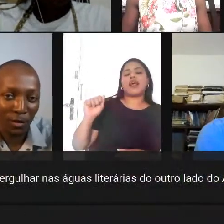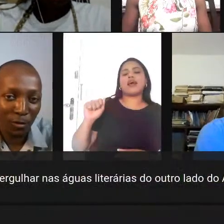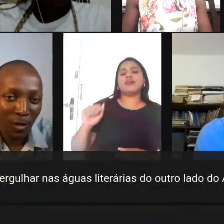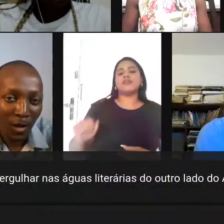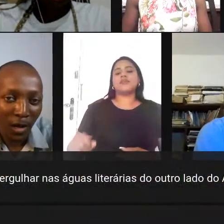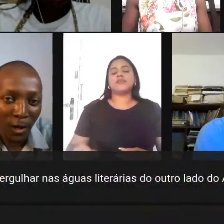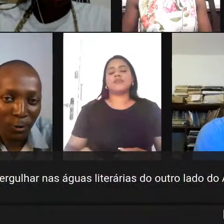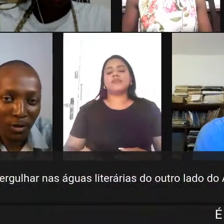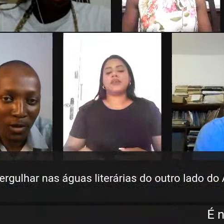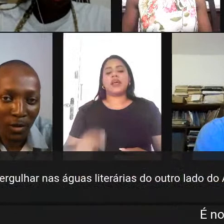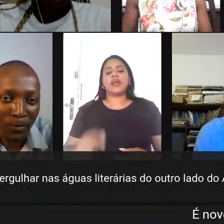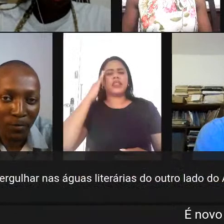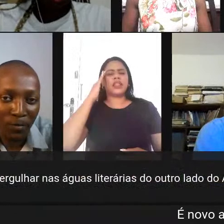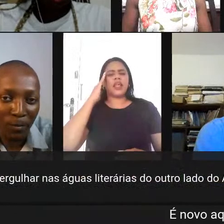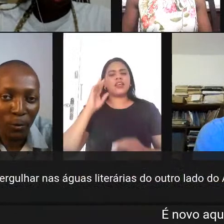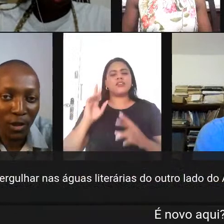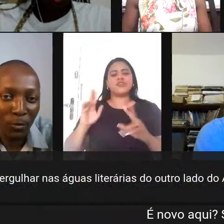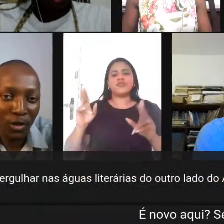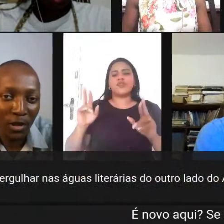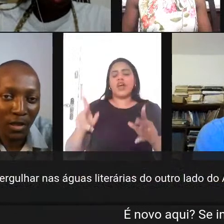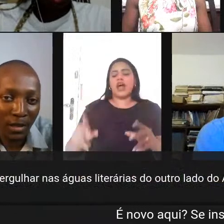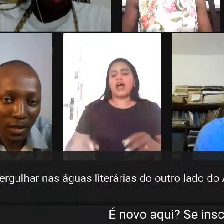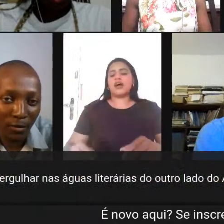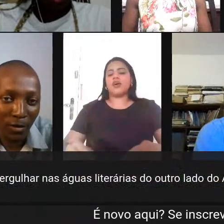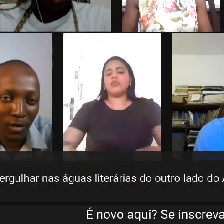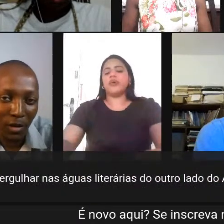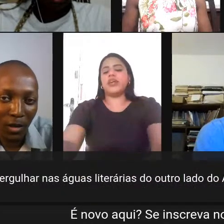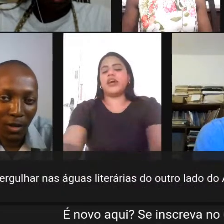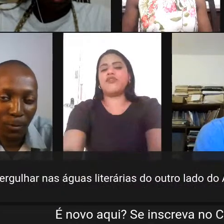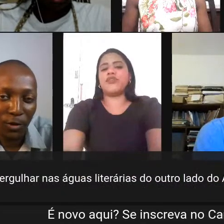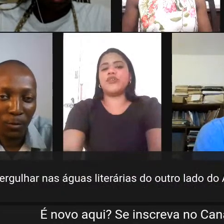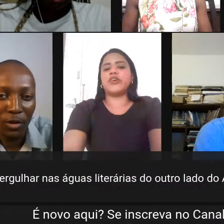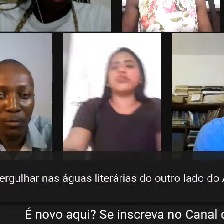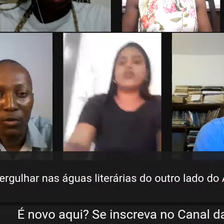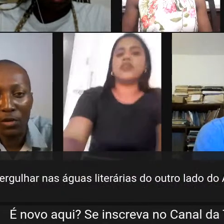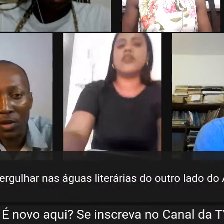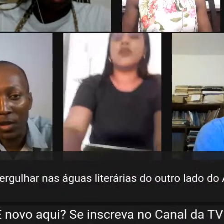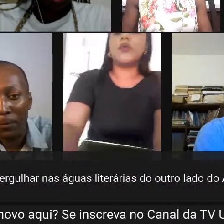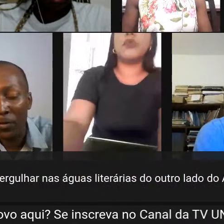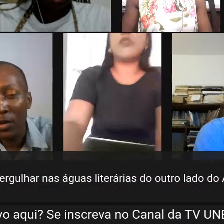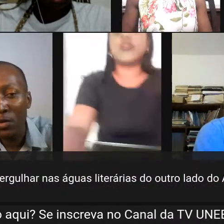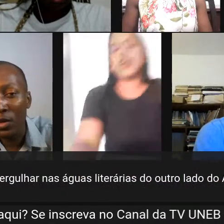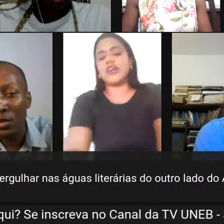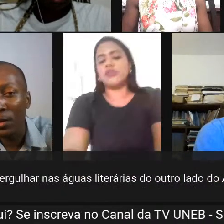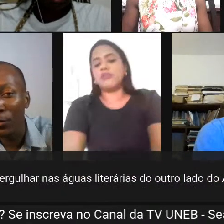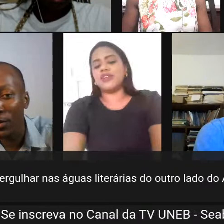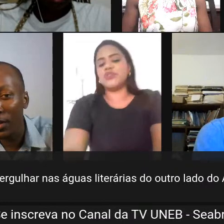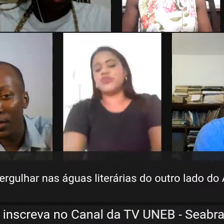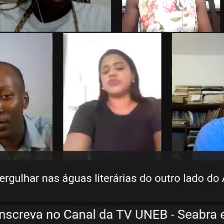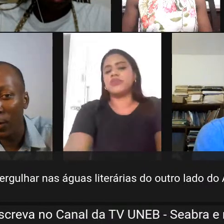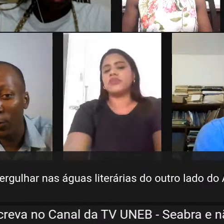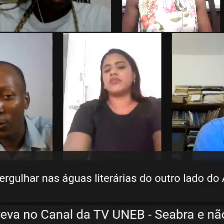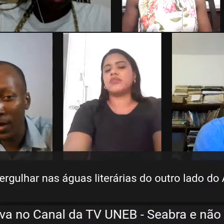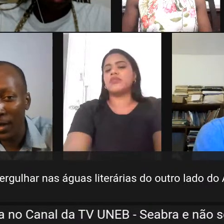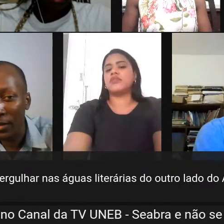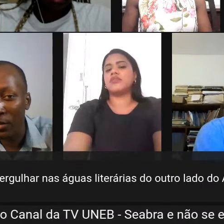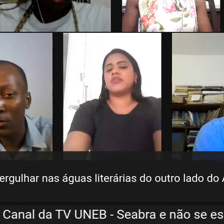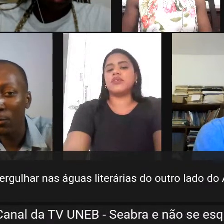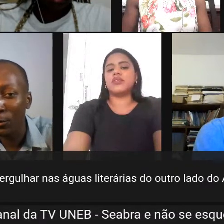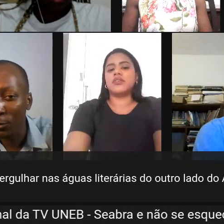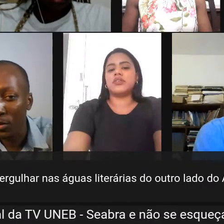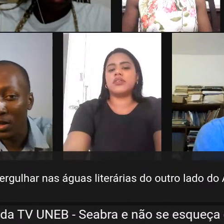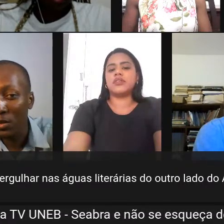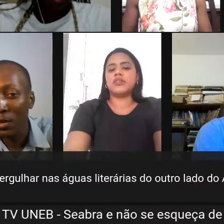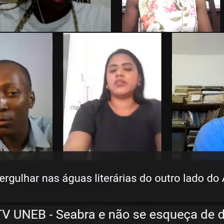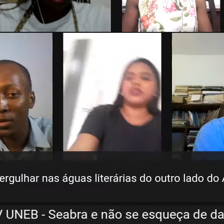em relação a isso. Acho que podemos ter narrativas e podemos ter poesia sem essa abordagem aos lugares